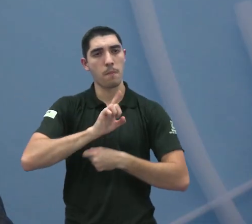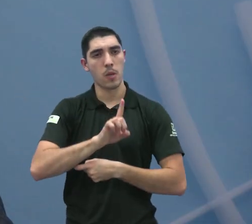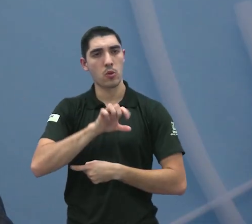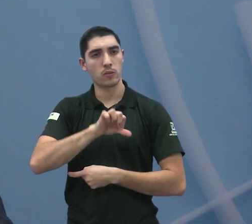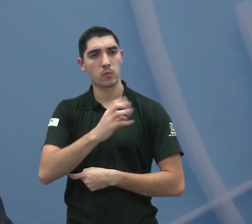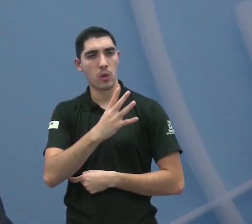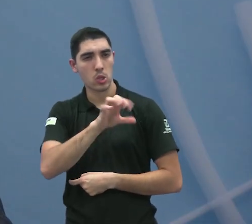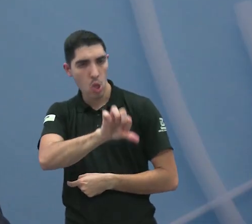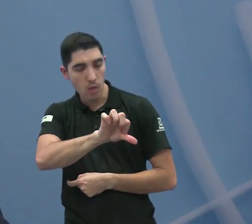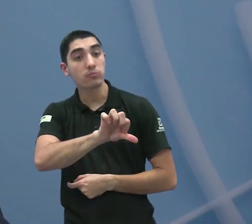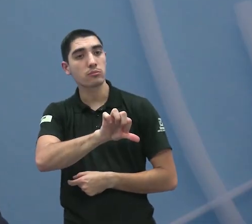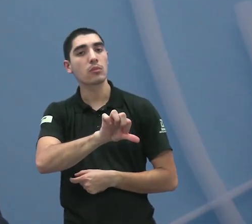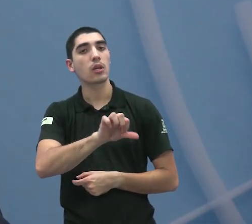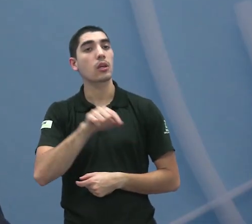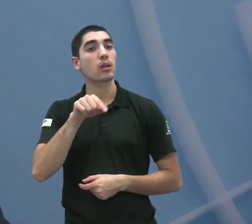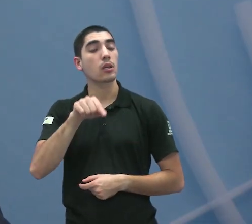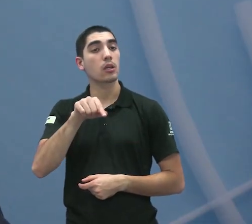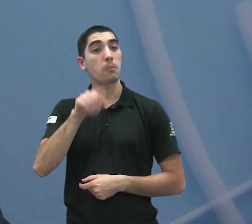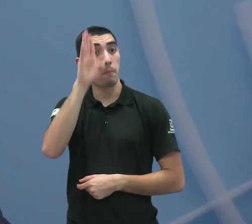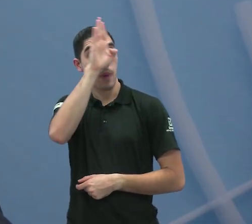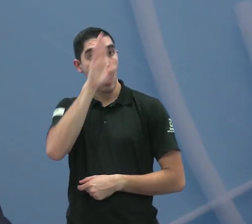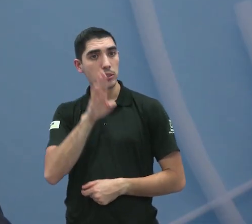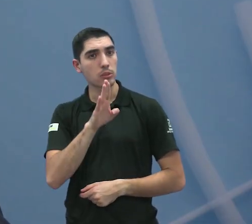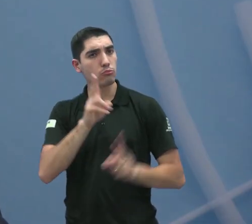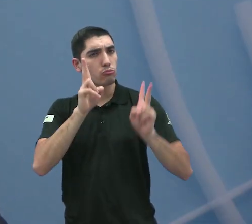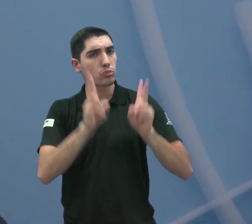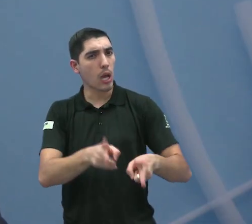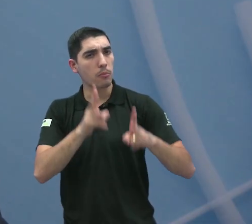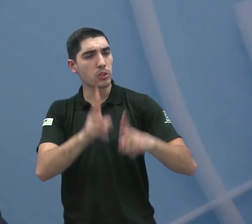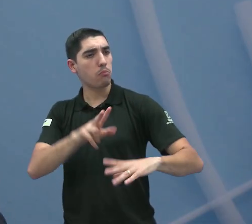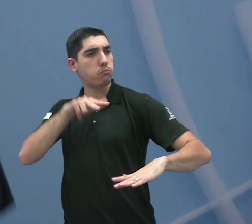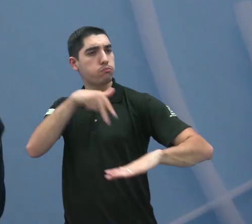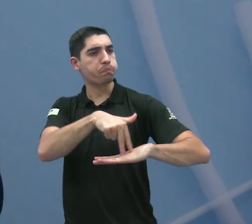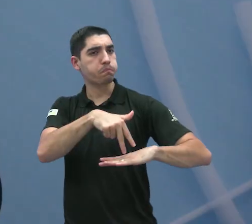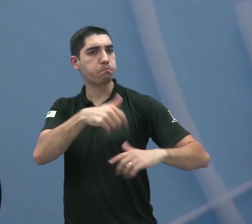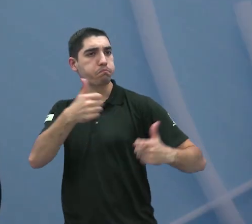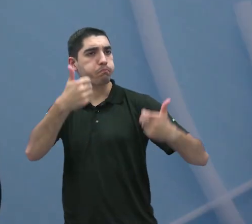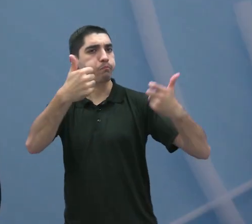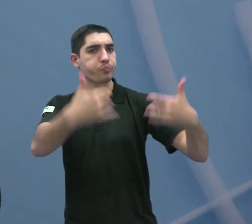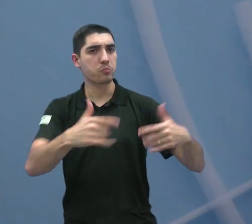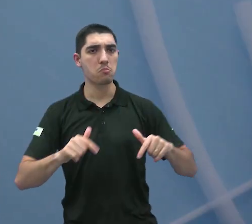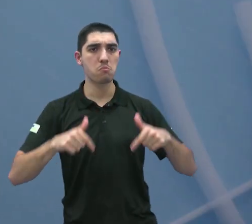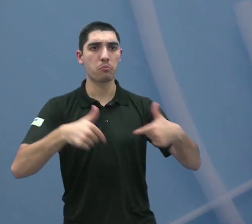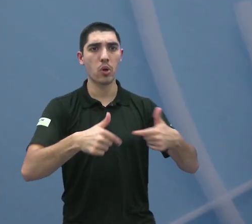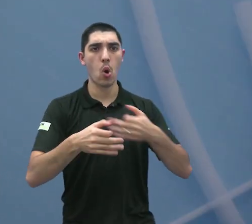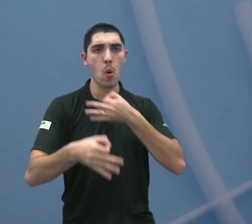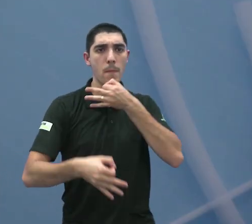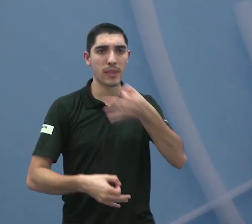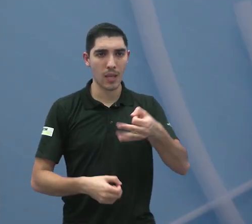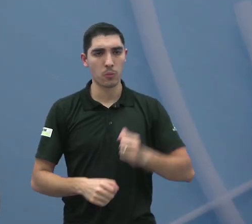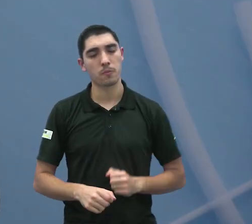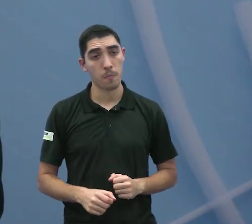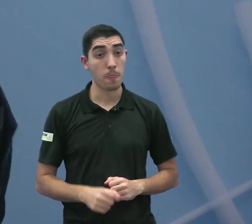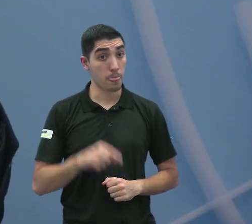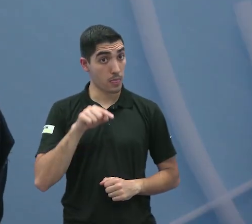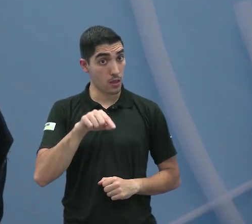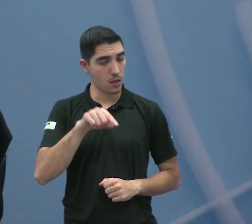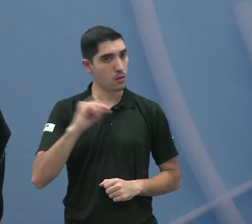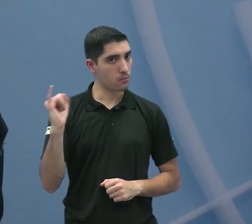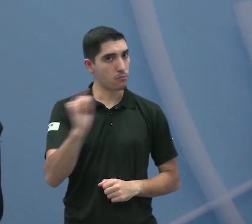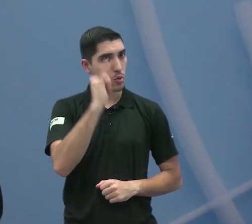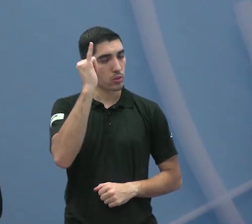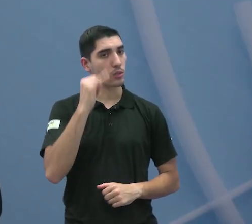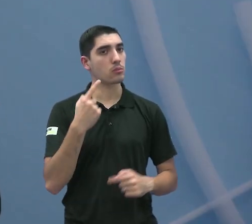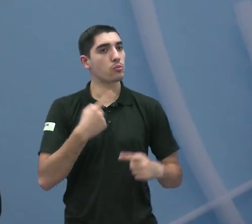a ser sempre o primeiro país a falar, né? Isso também tem uma importância diplomática